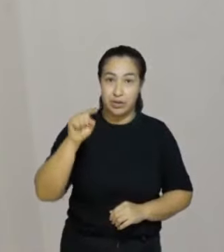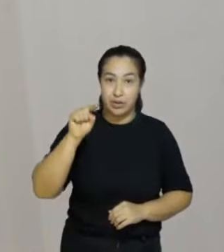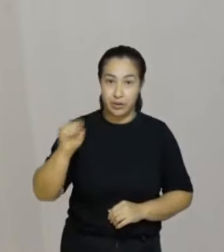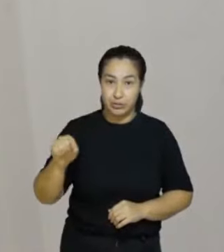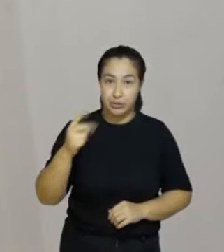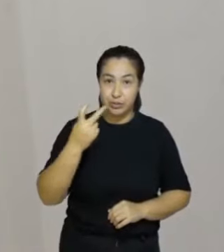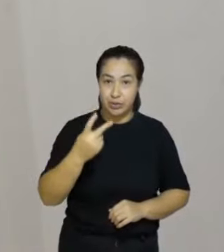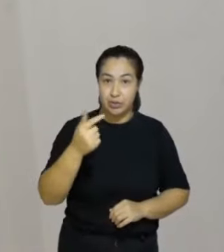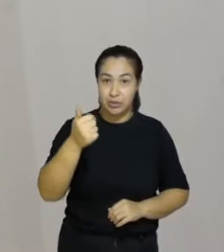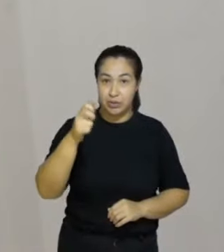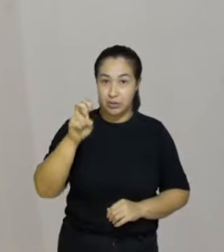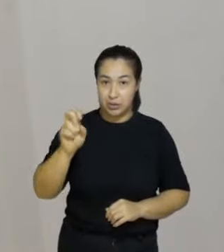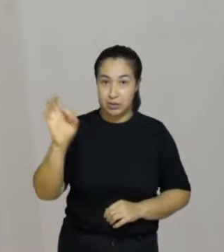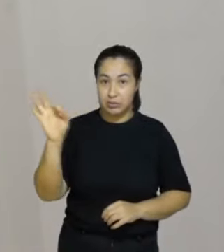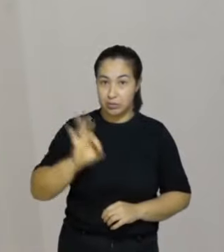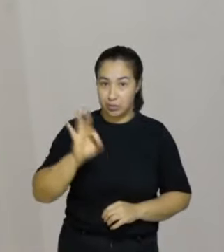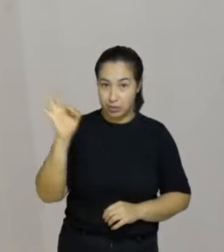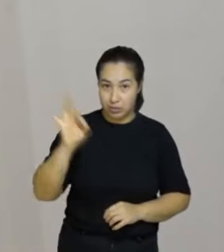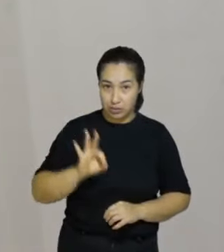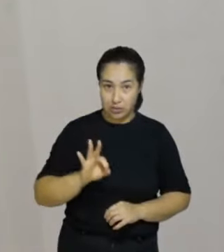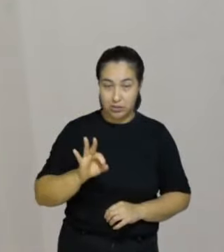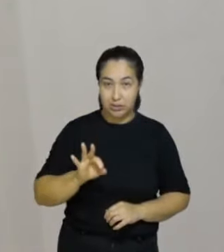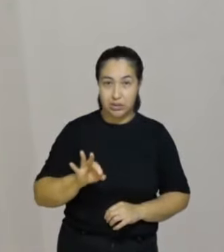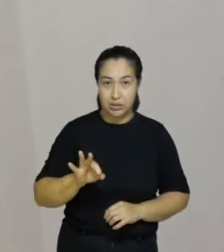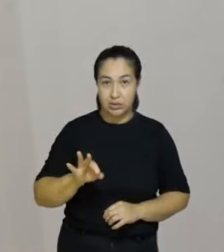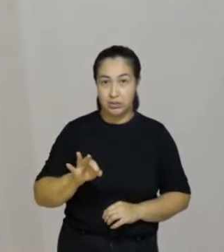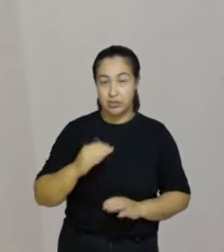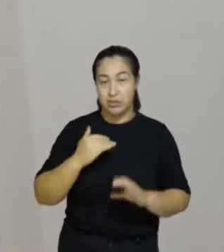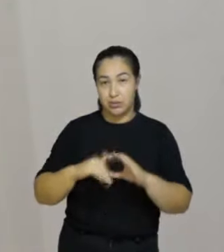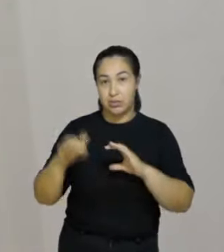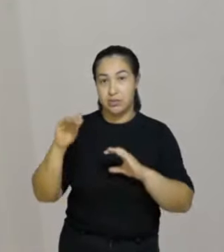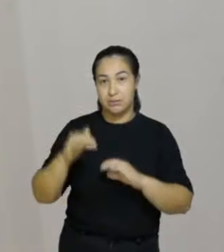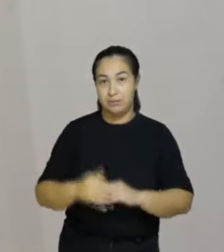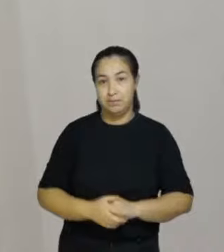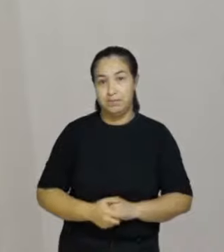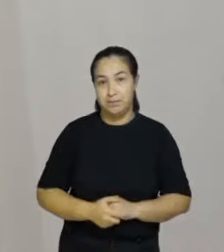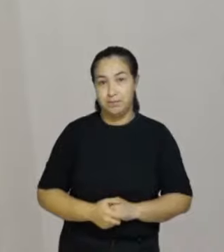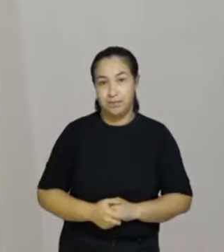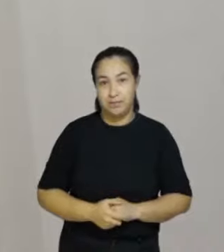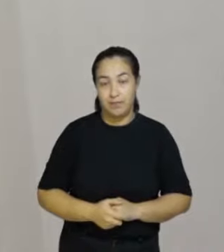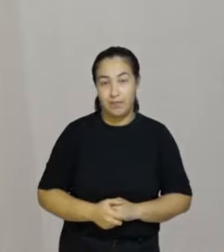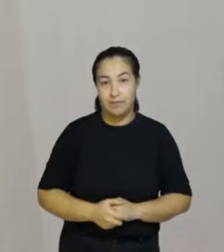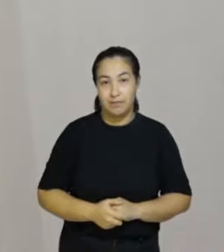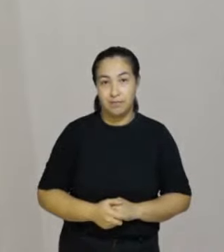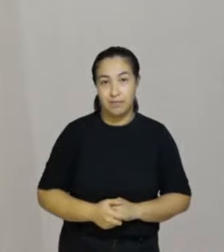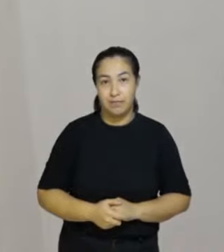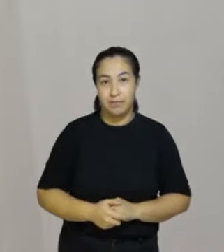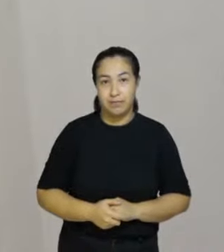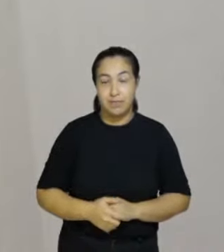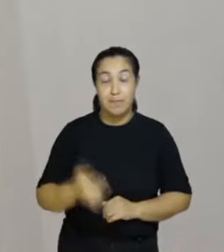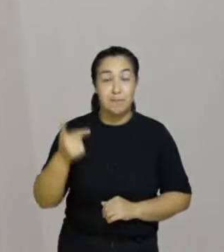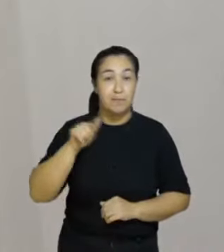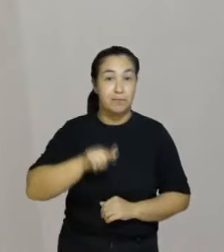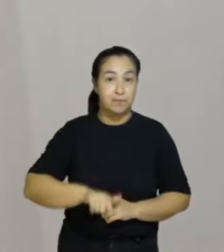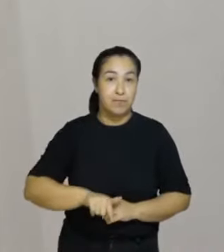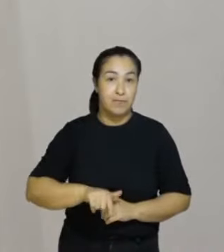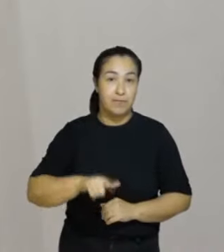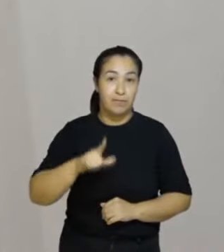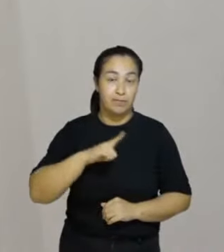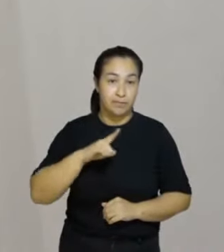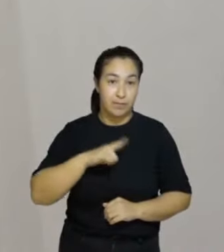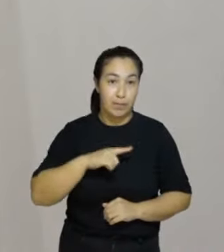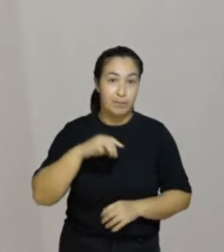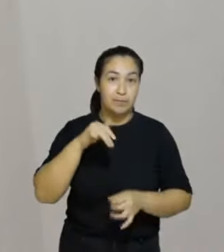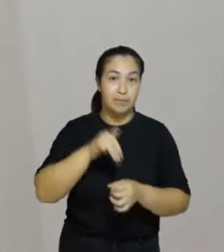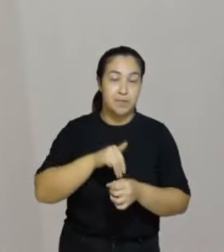23.215% acima daquilo que podia receber, desde que recebeu o dinheiro. Sem falar que teve municípios,